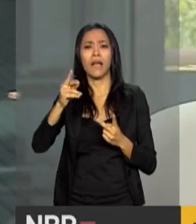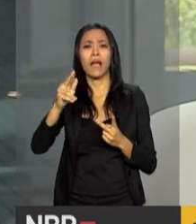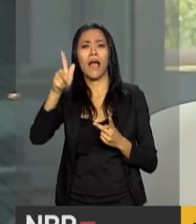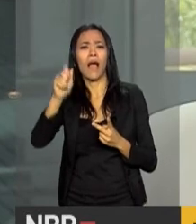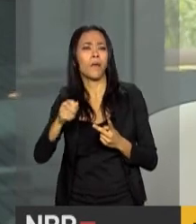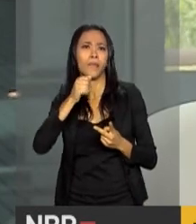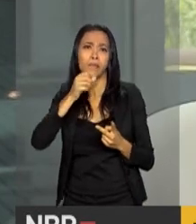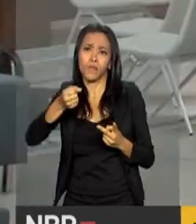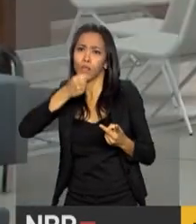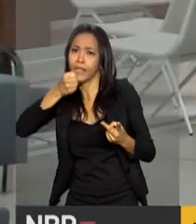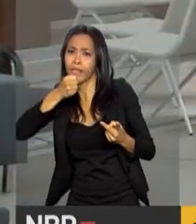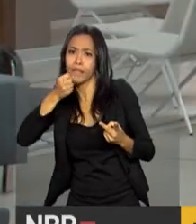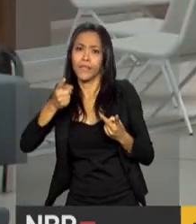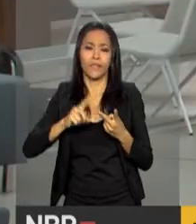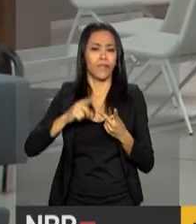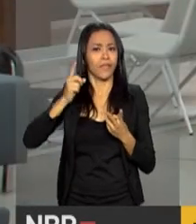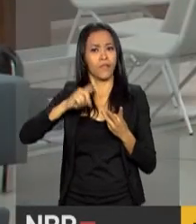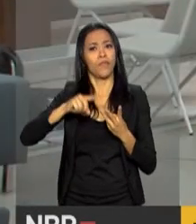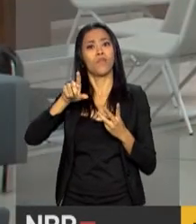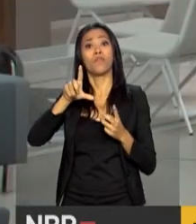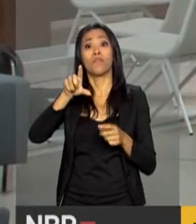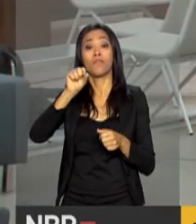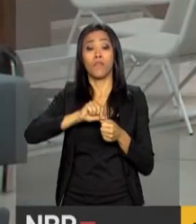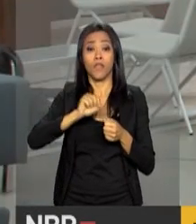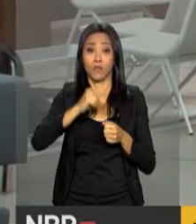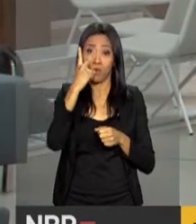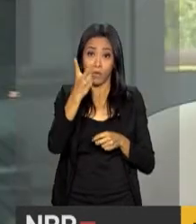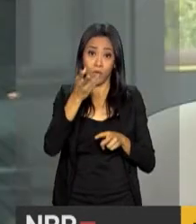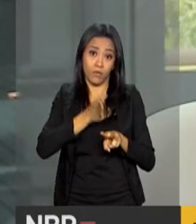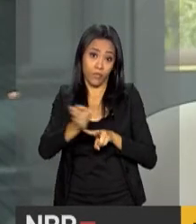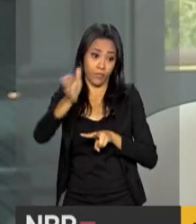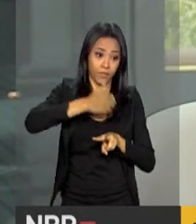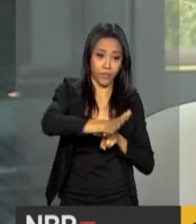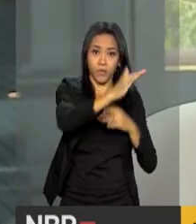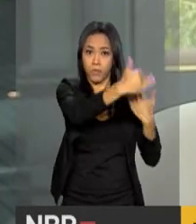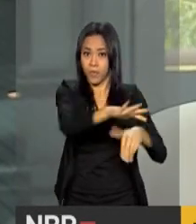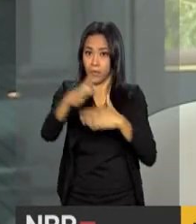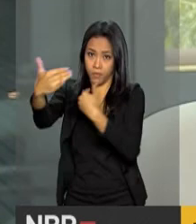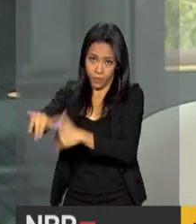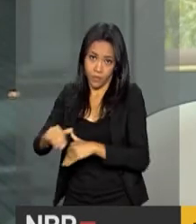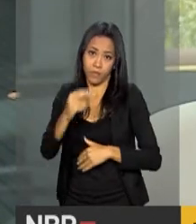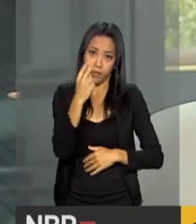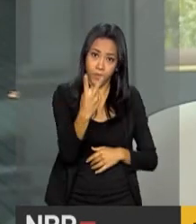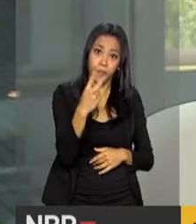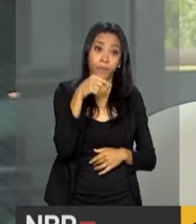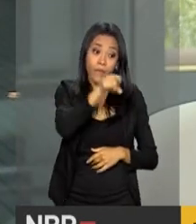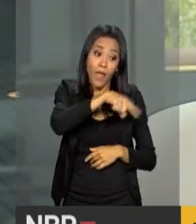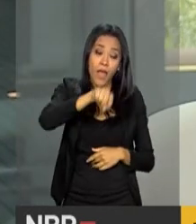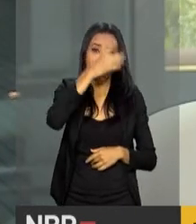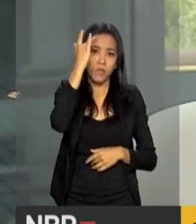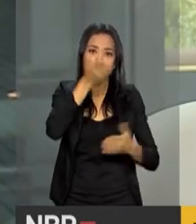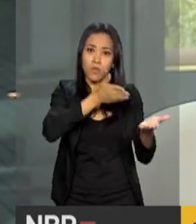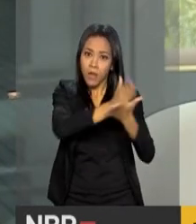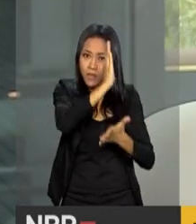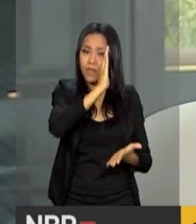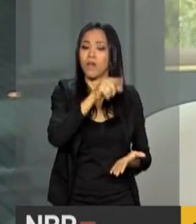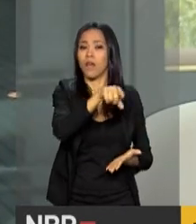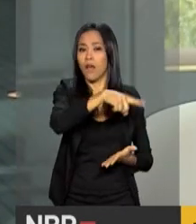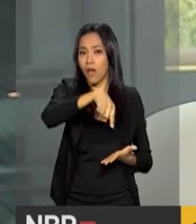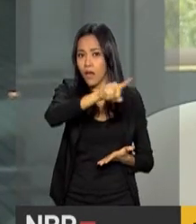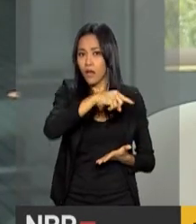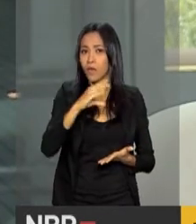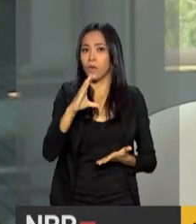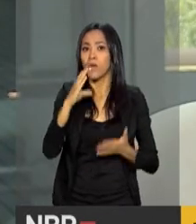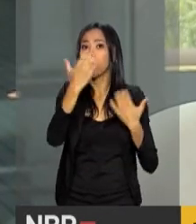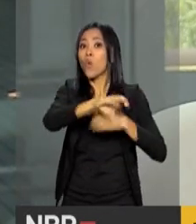jornalistas por um feito dos processos simplificados esses recenceadores eles foram aprovados no concurso público